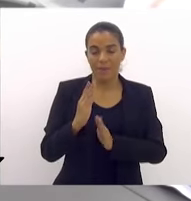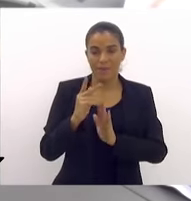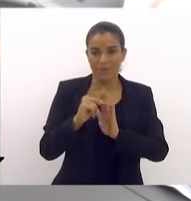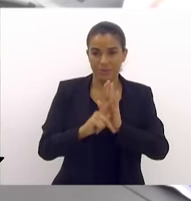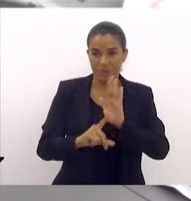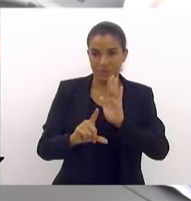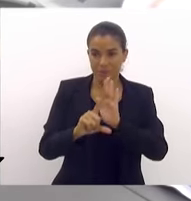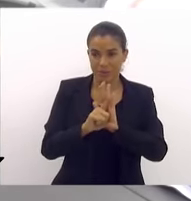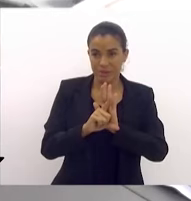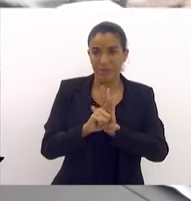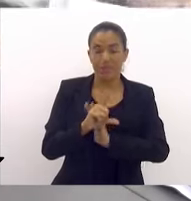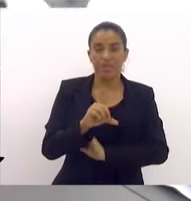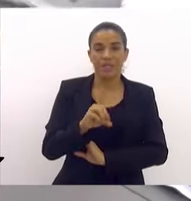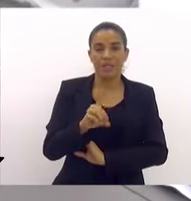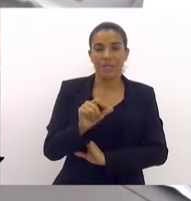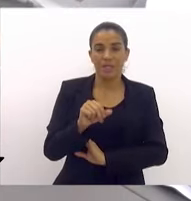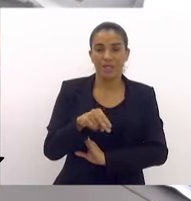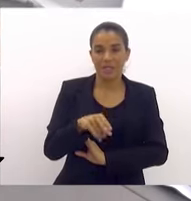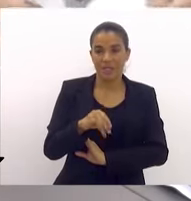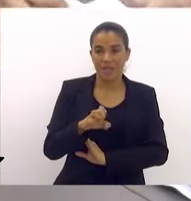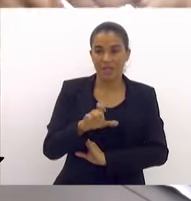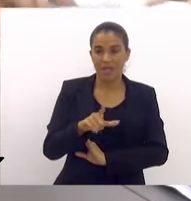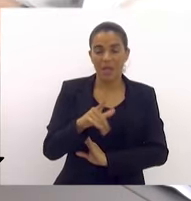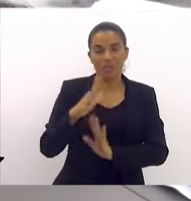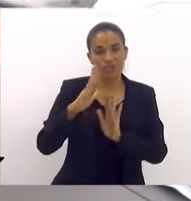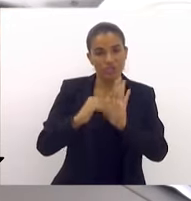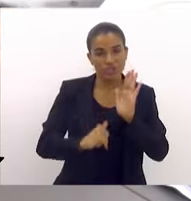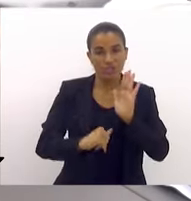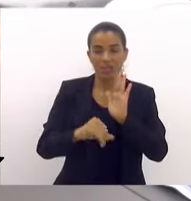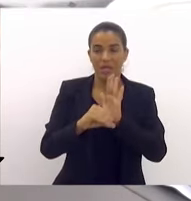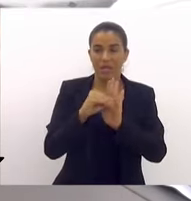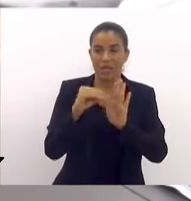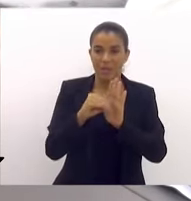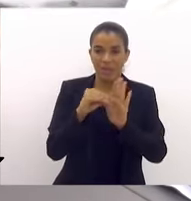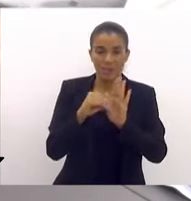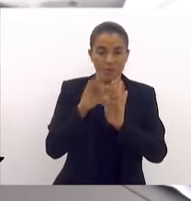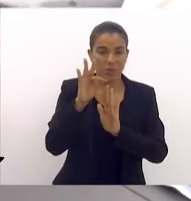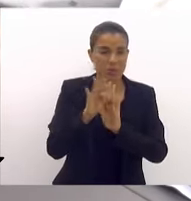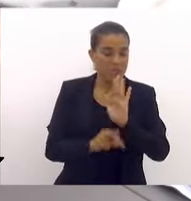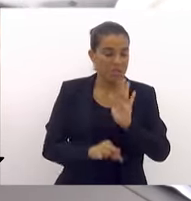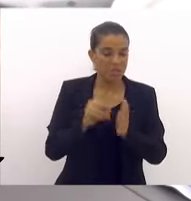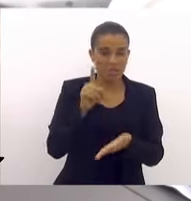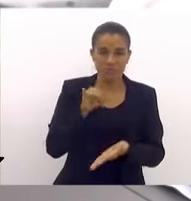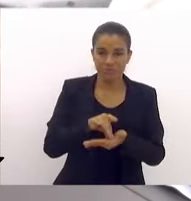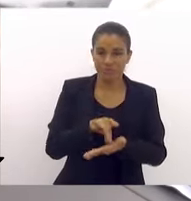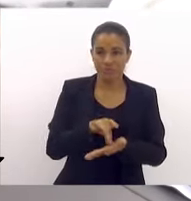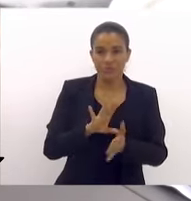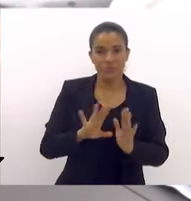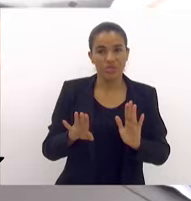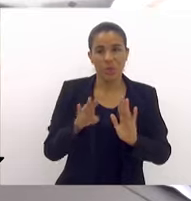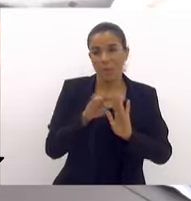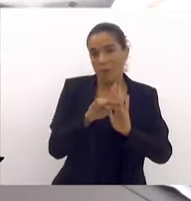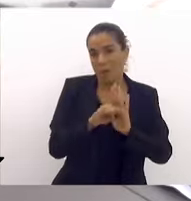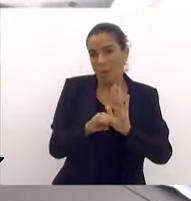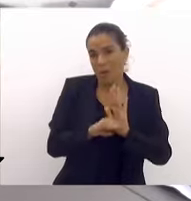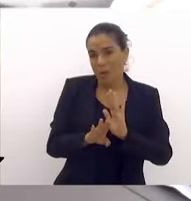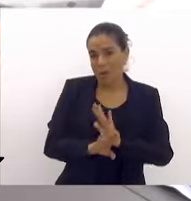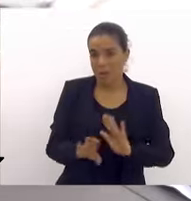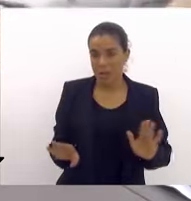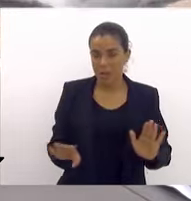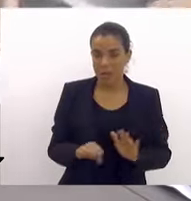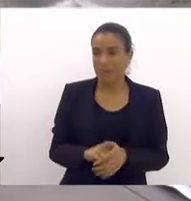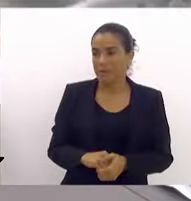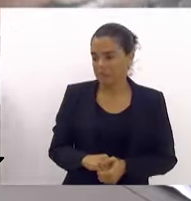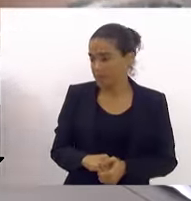projeto do deputado Librelon sem emendas, mantendo o programa. Ele está criando um programa, como nós todos